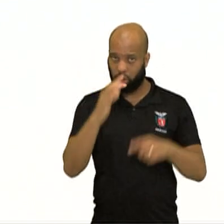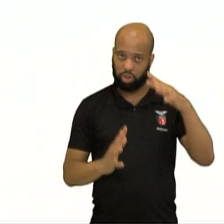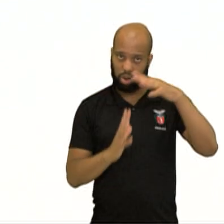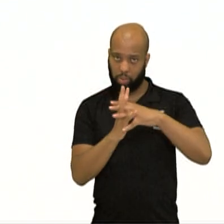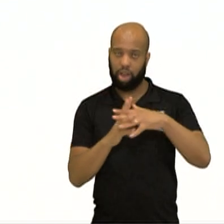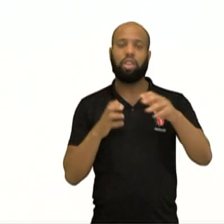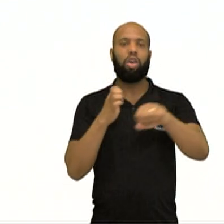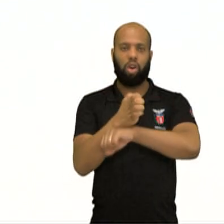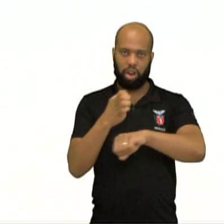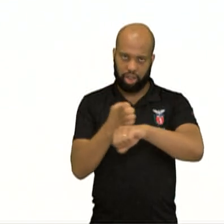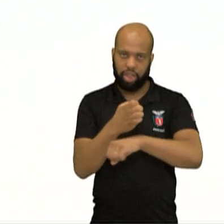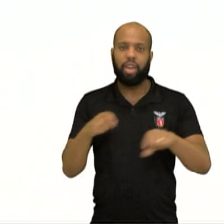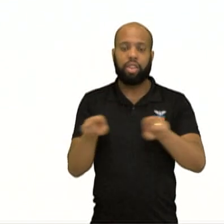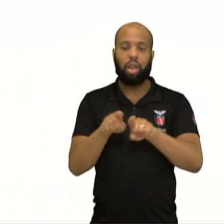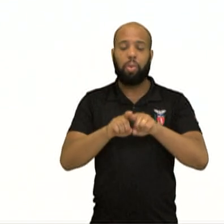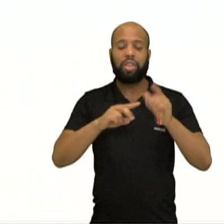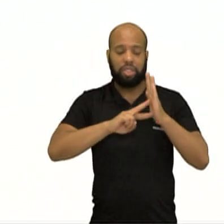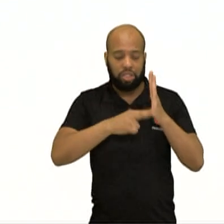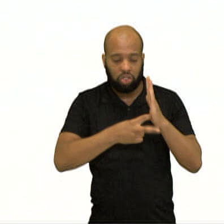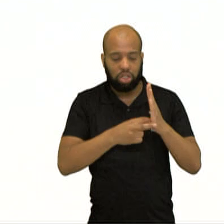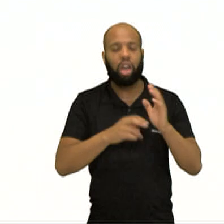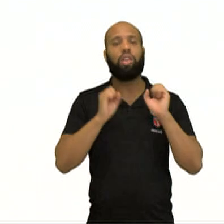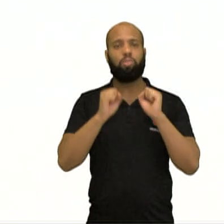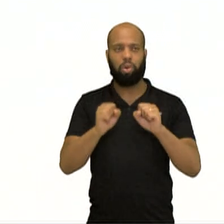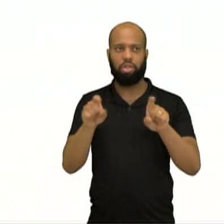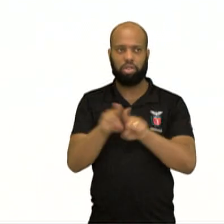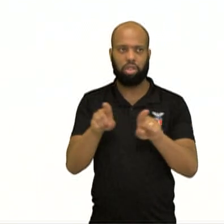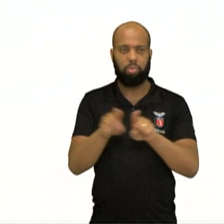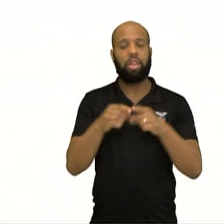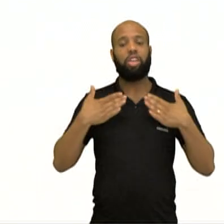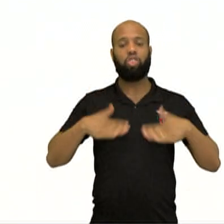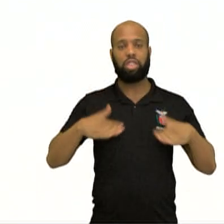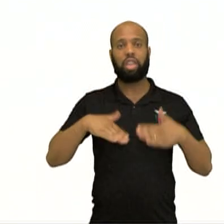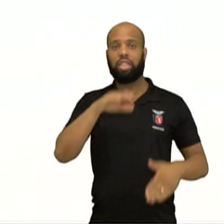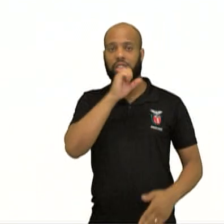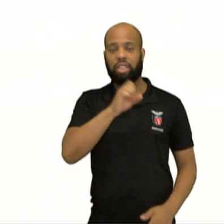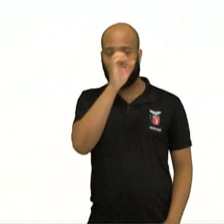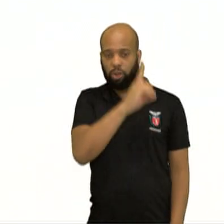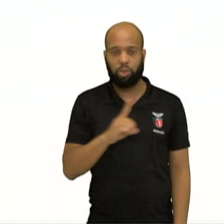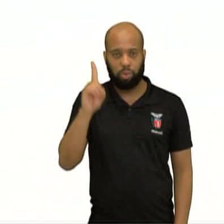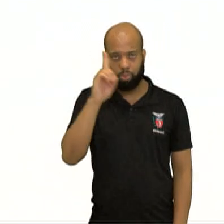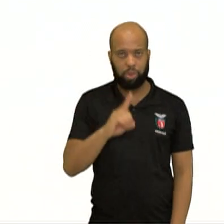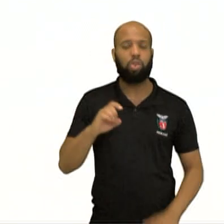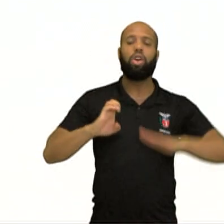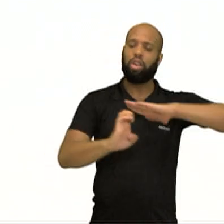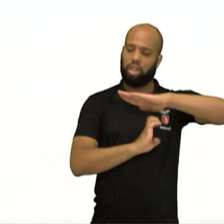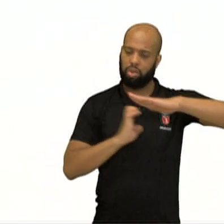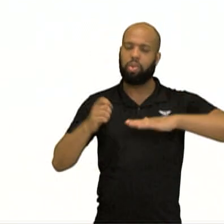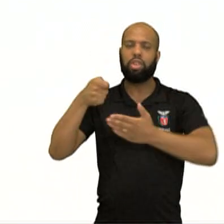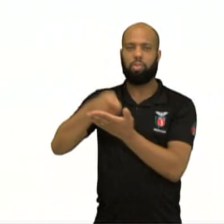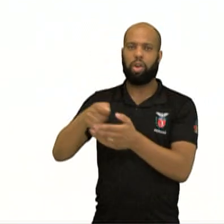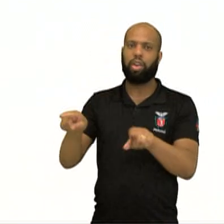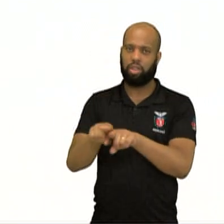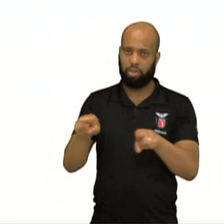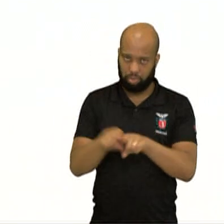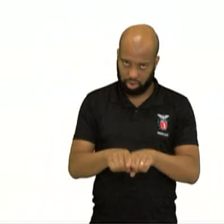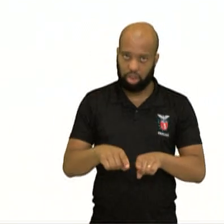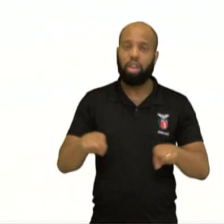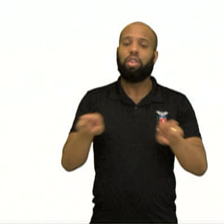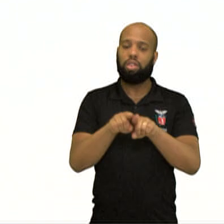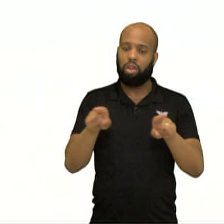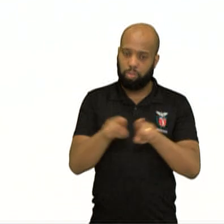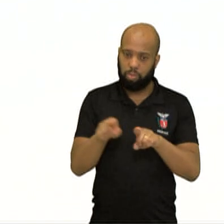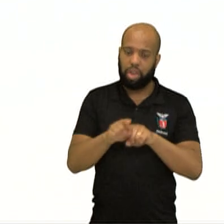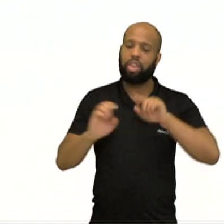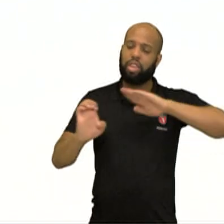para a organização sindical dos trabalhadores, descanso semanal remunerado, assistência médica para